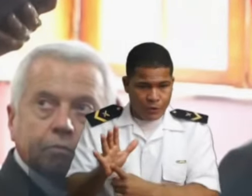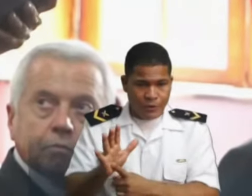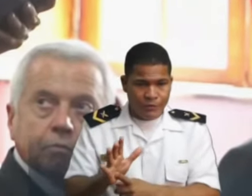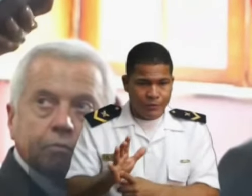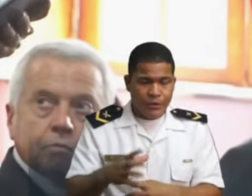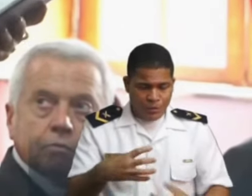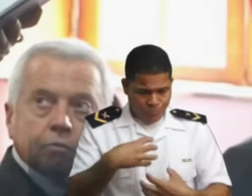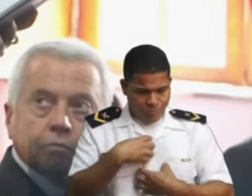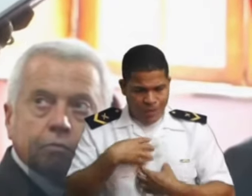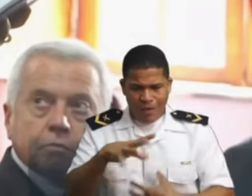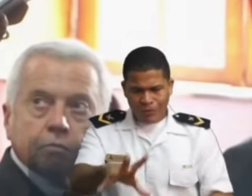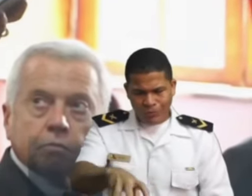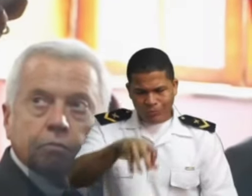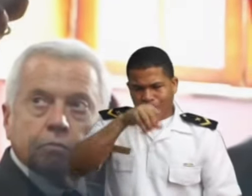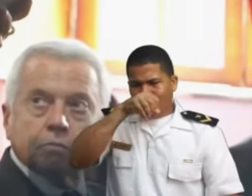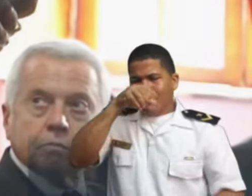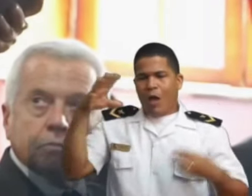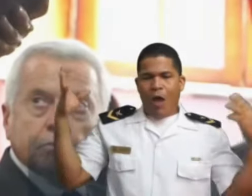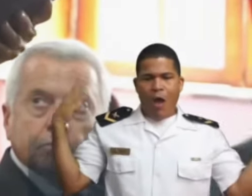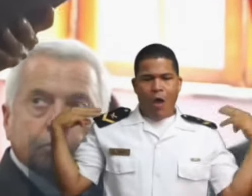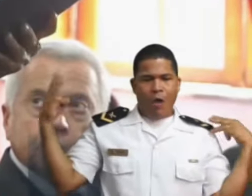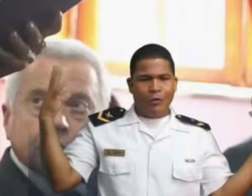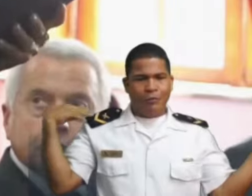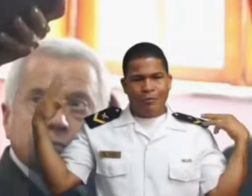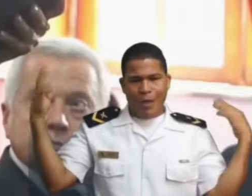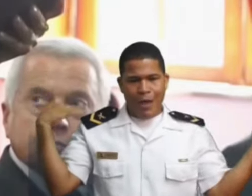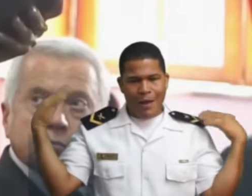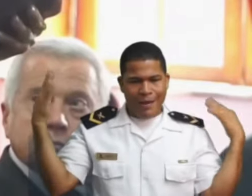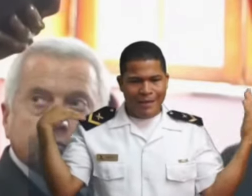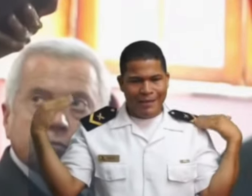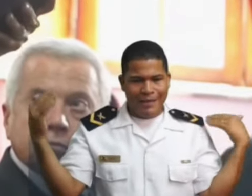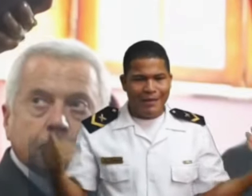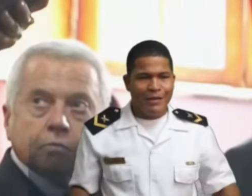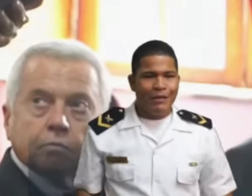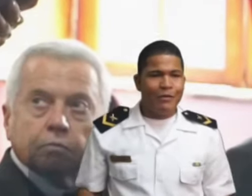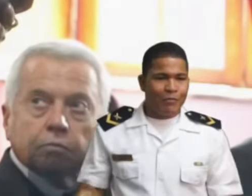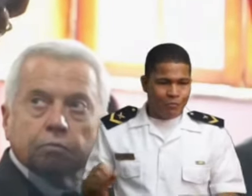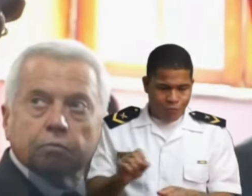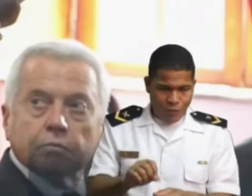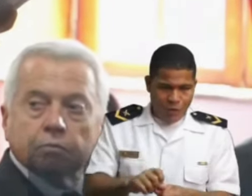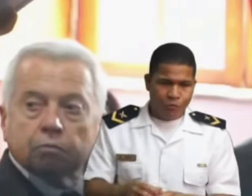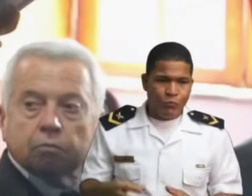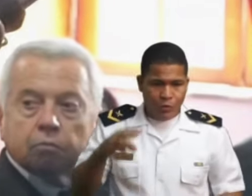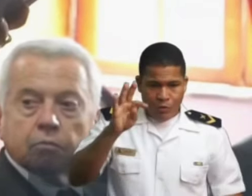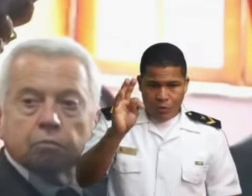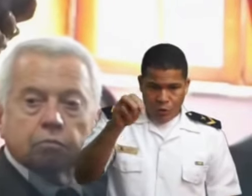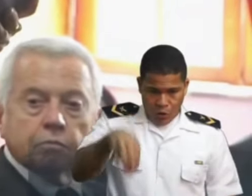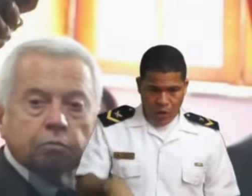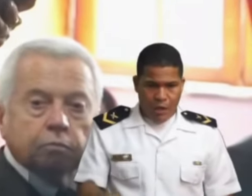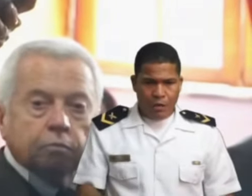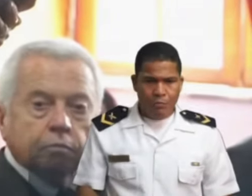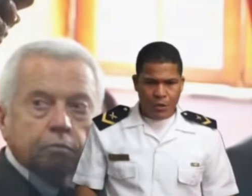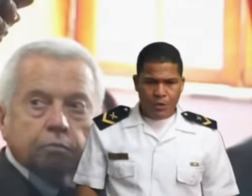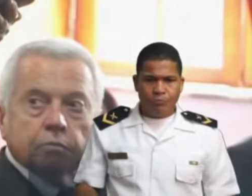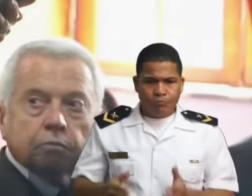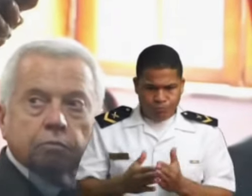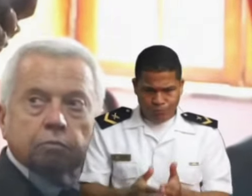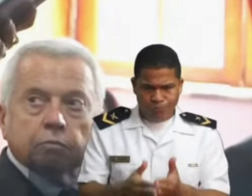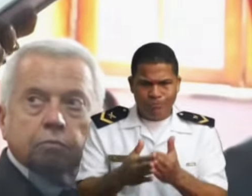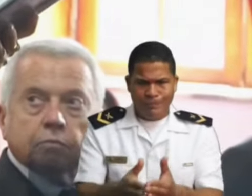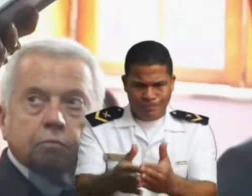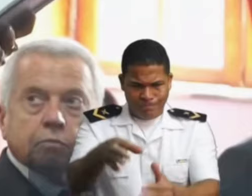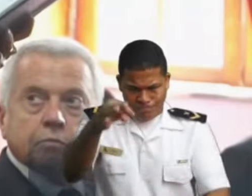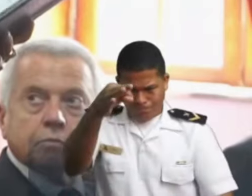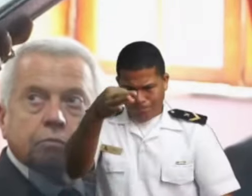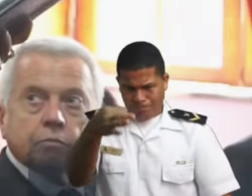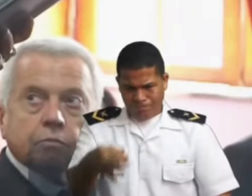Brasil, fazendo com que o TM navegue sobranceiro pelas águas do direito marítimo.